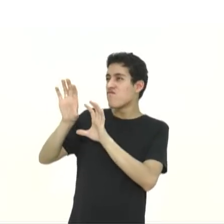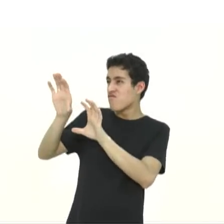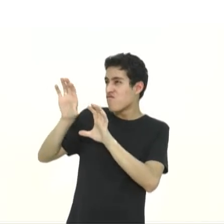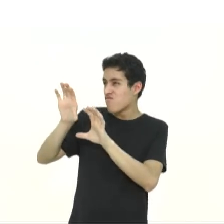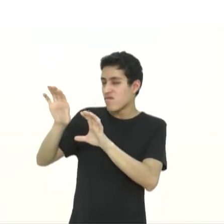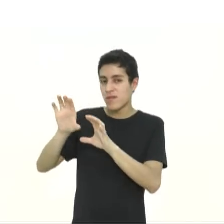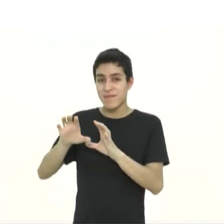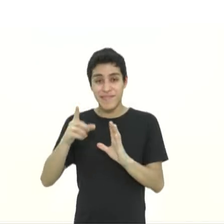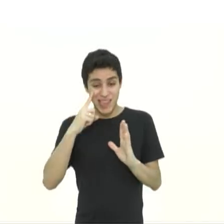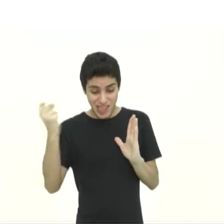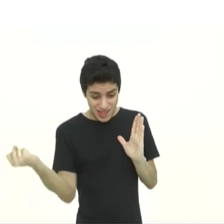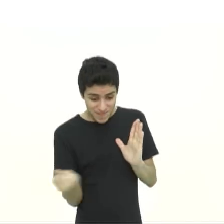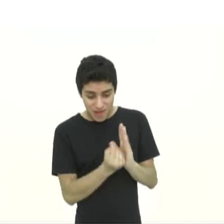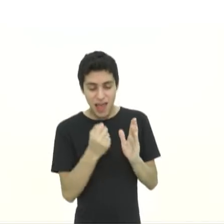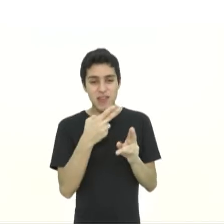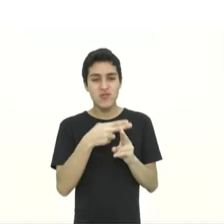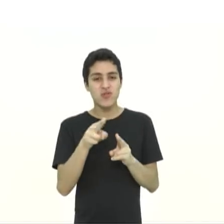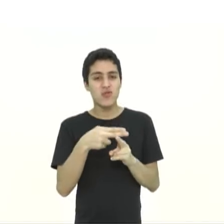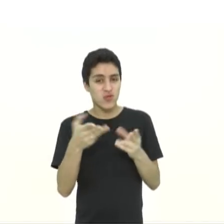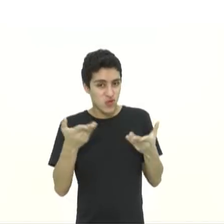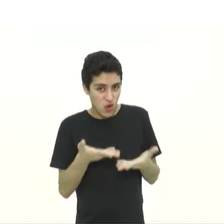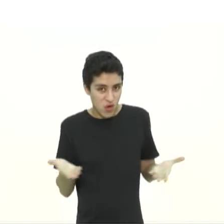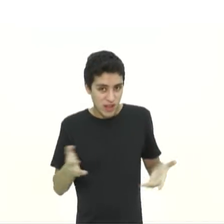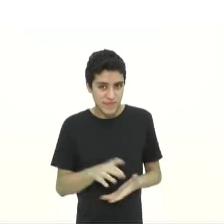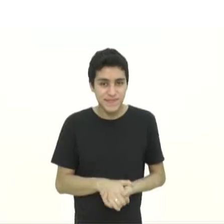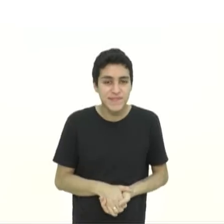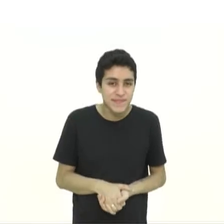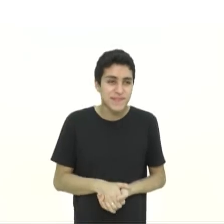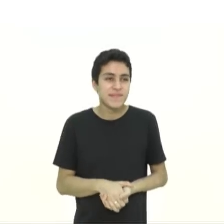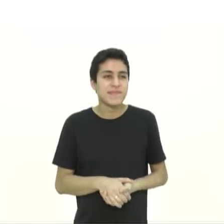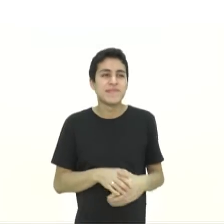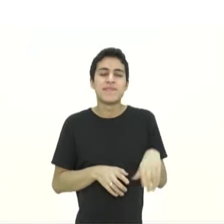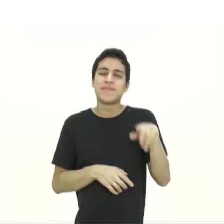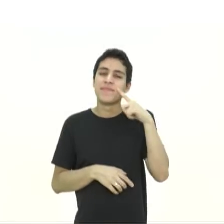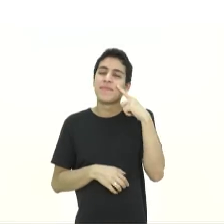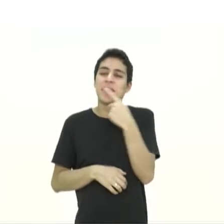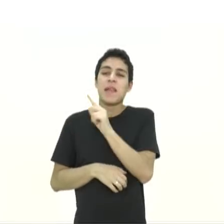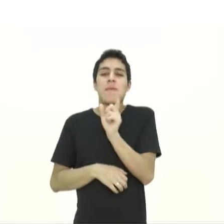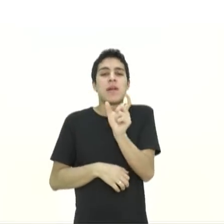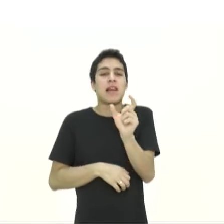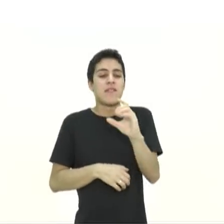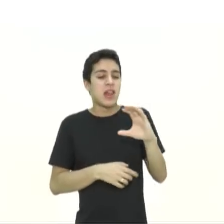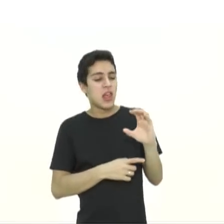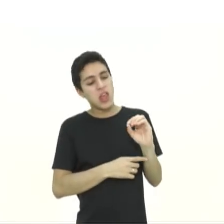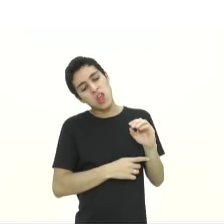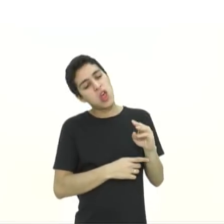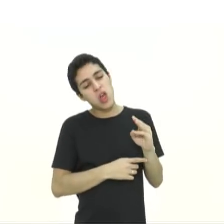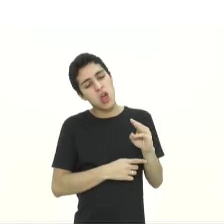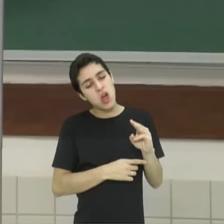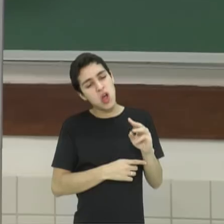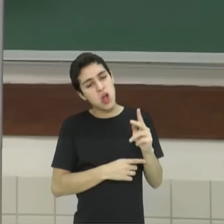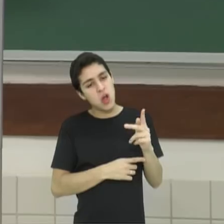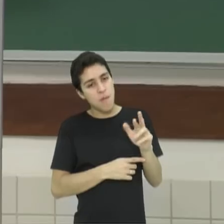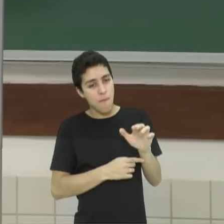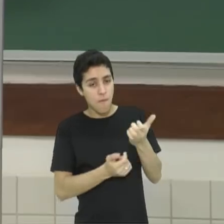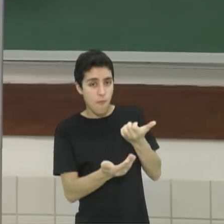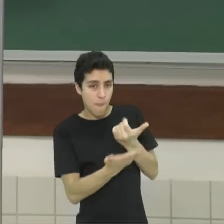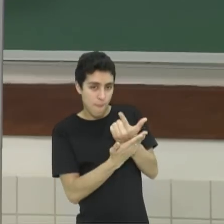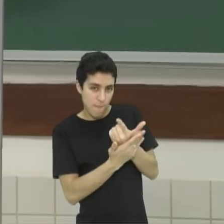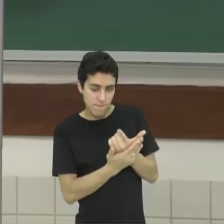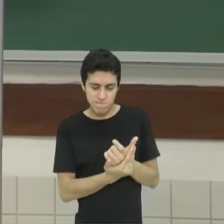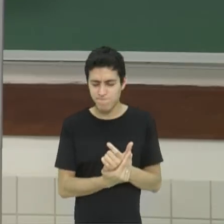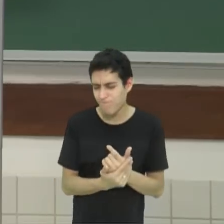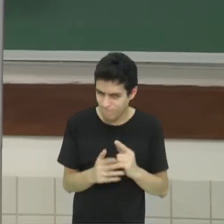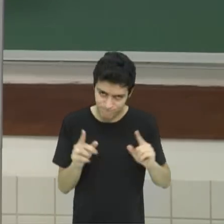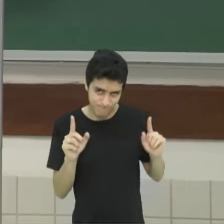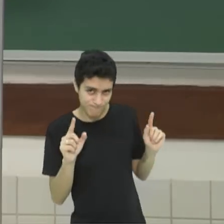a marca do chocolate. E aí temos a palavra compre. O que eu quero destacar com isso?